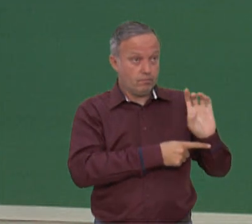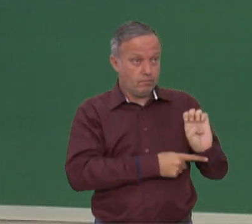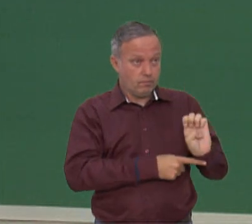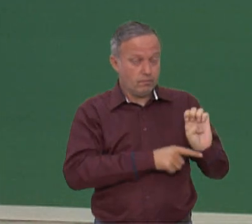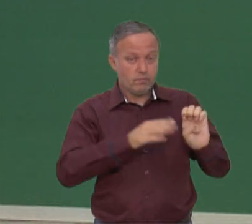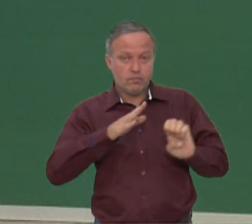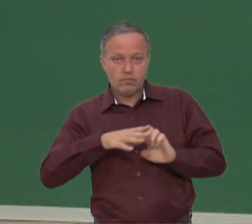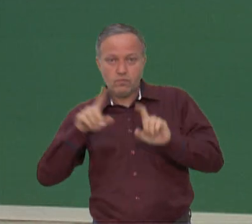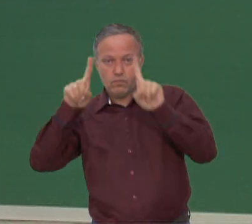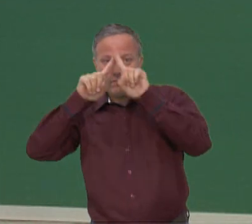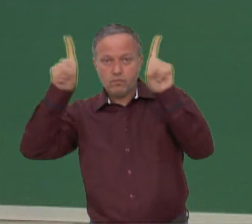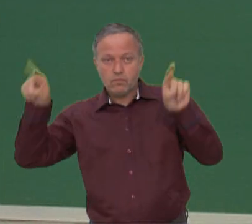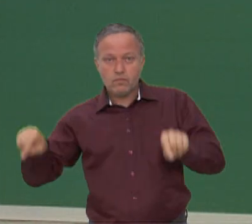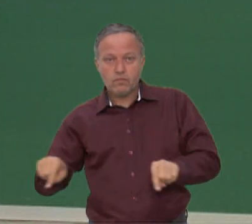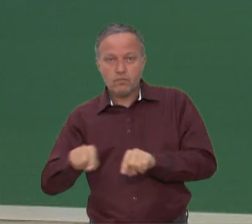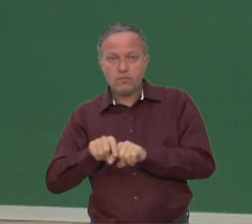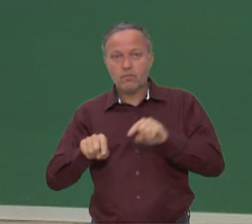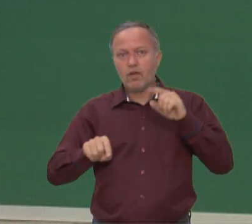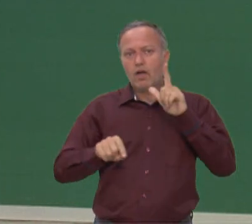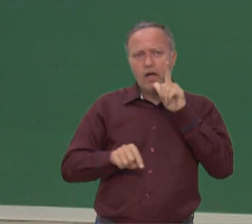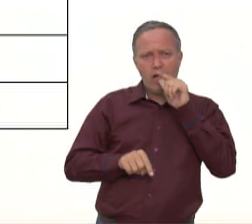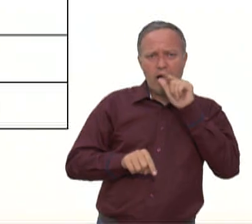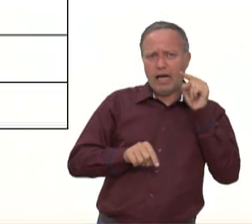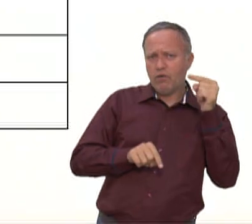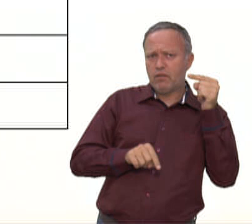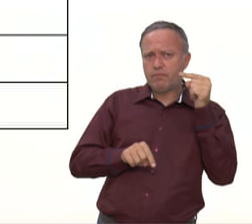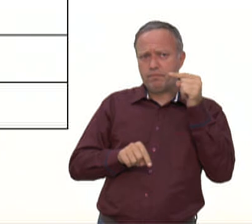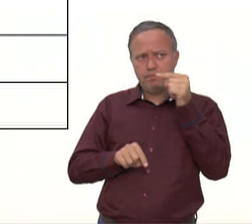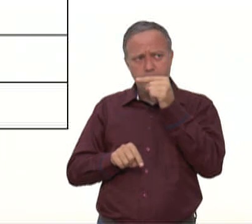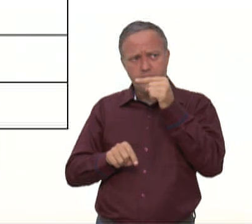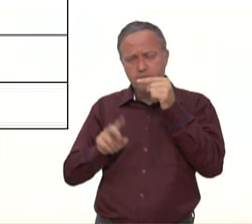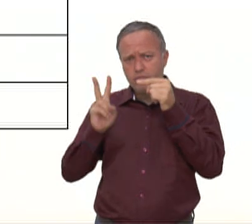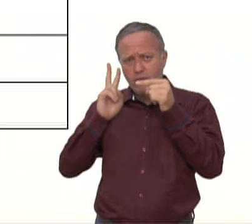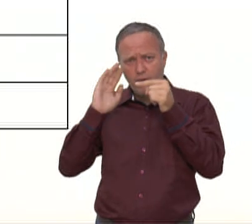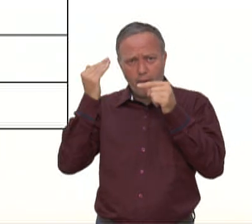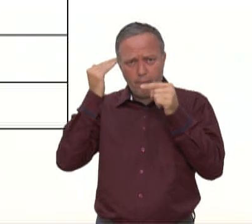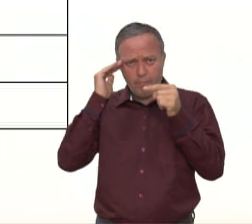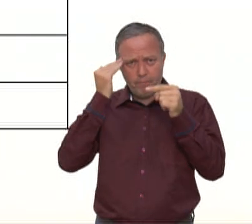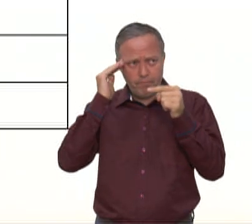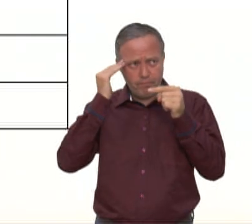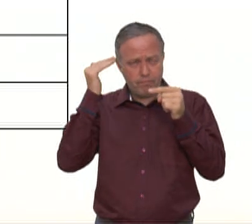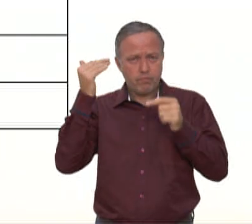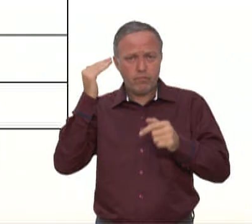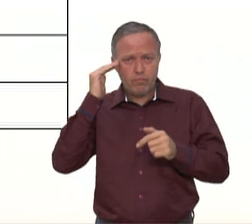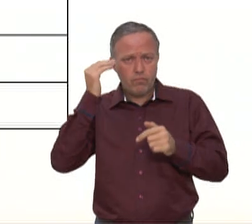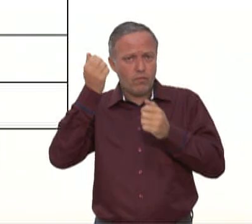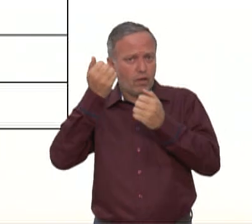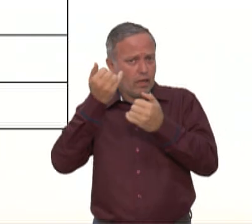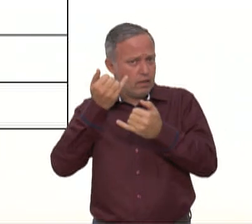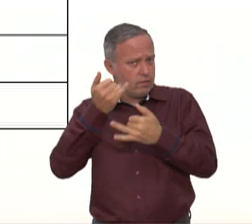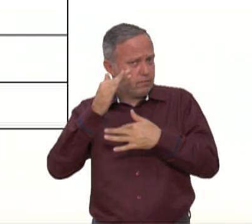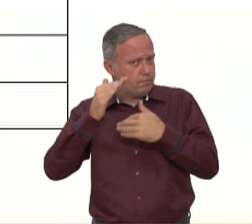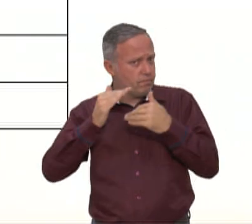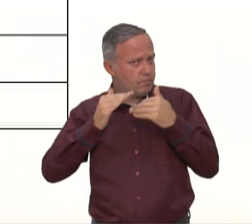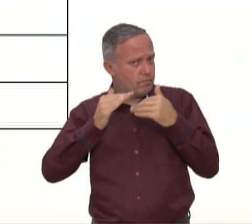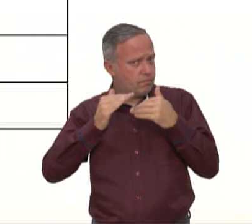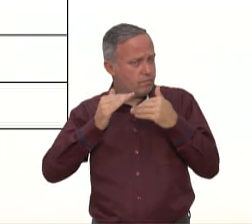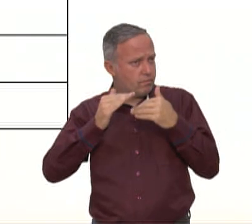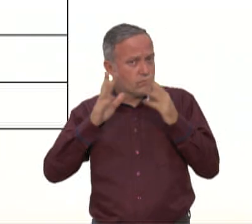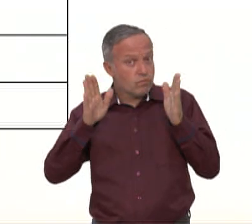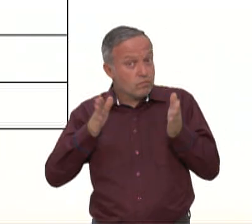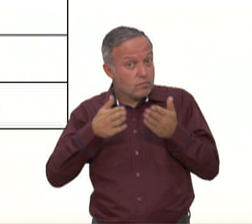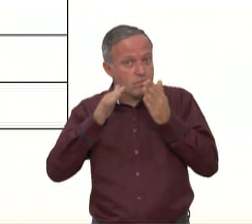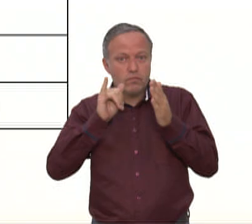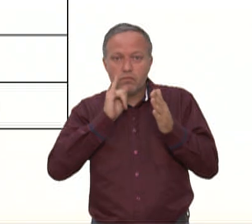calor específico é a água. Então assim, podemos compreender isso ou até entender na explicação prática quando você vai